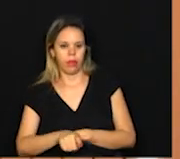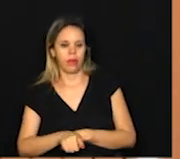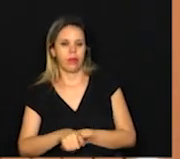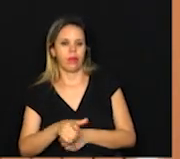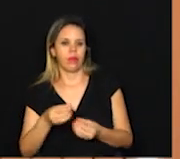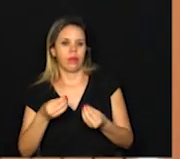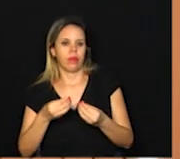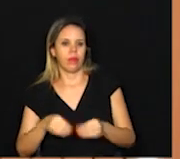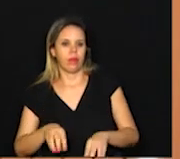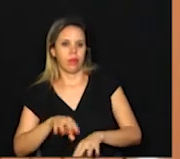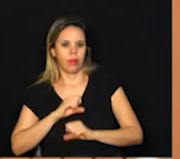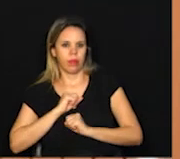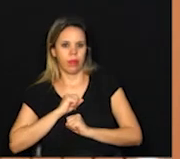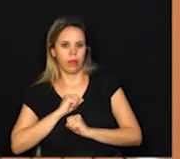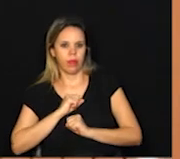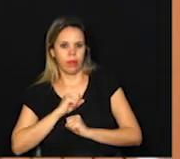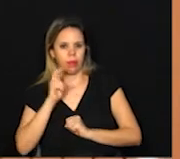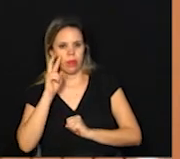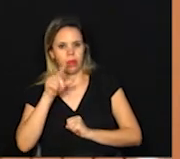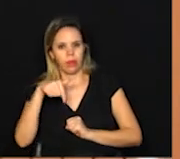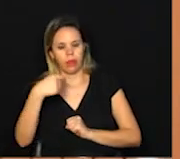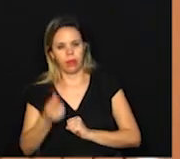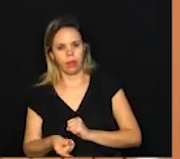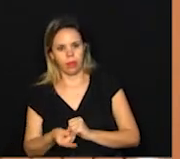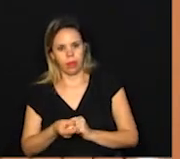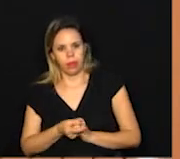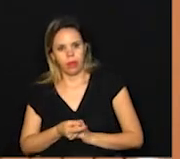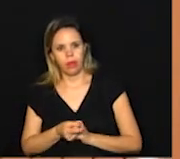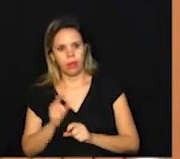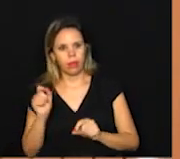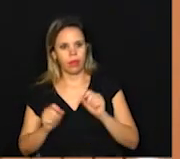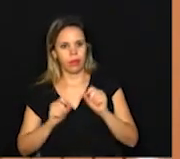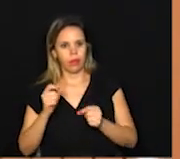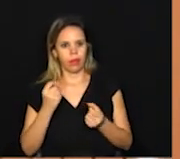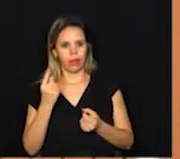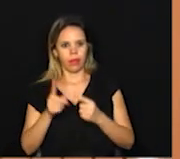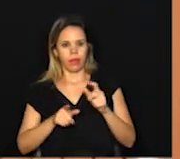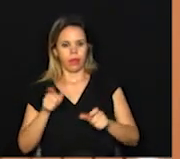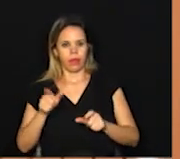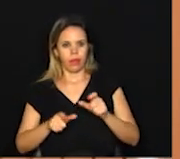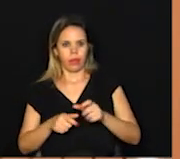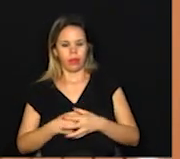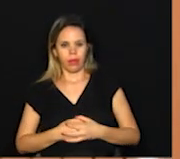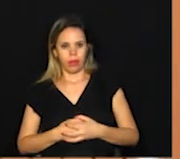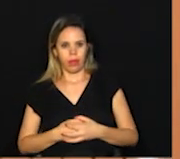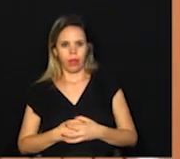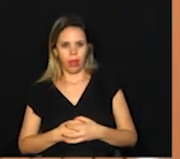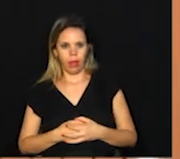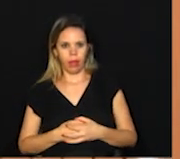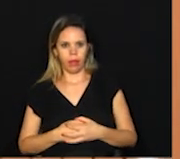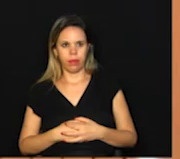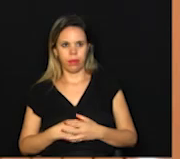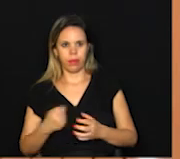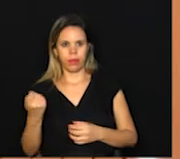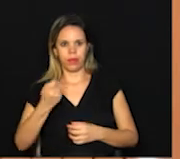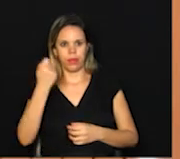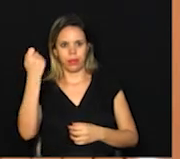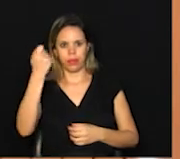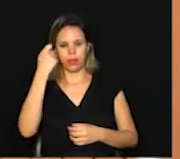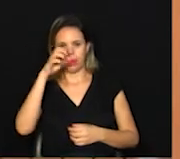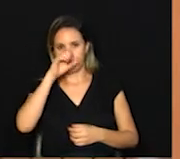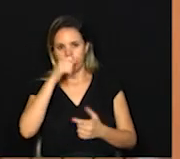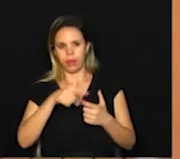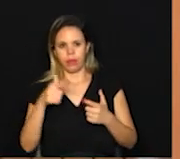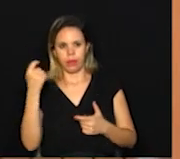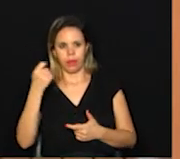do Covid. Viu-se depois que algumas pessoas, nos quadros graves, os quadros